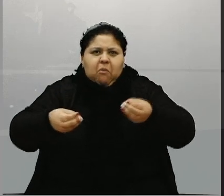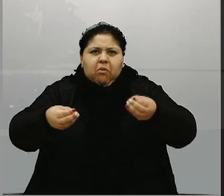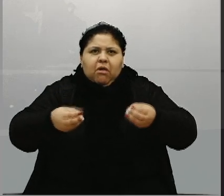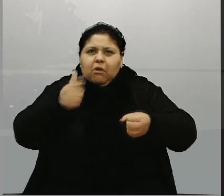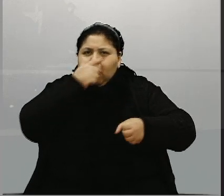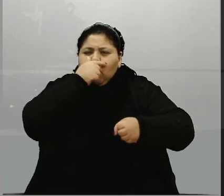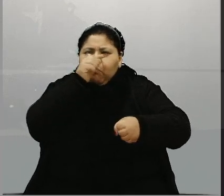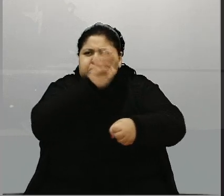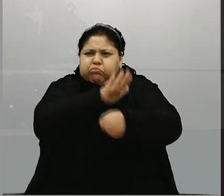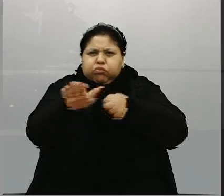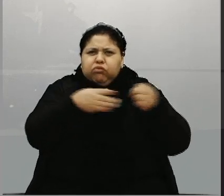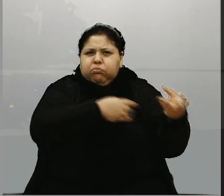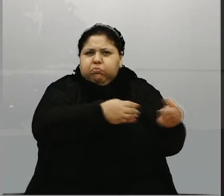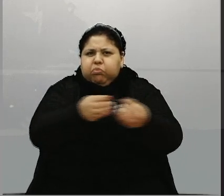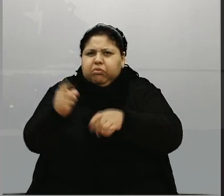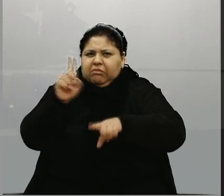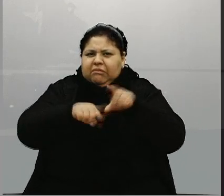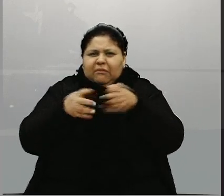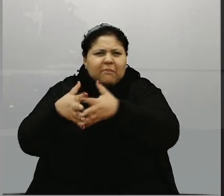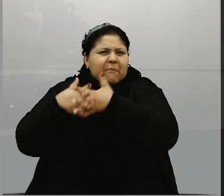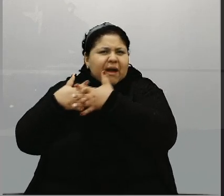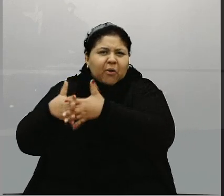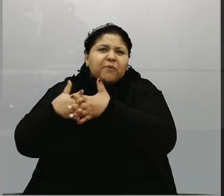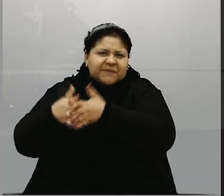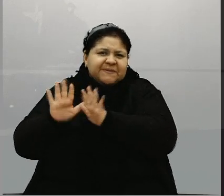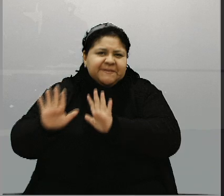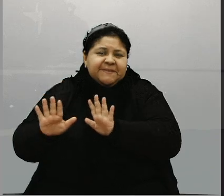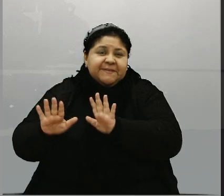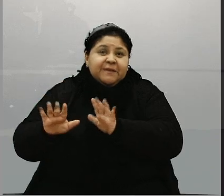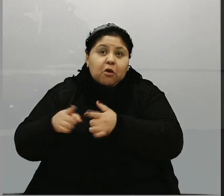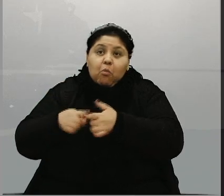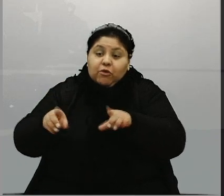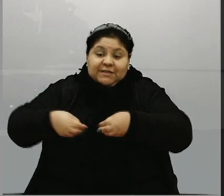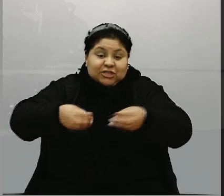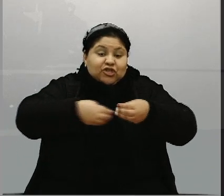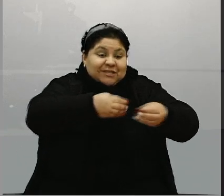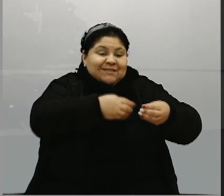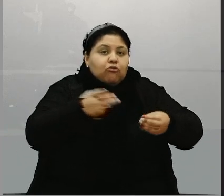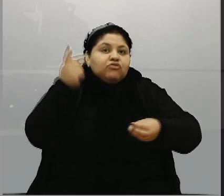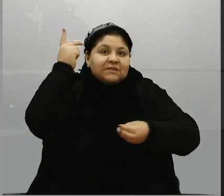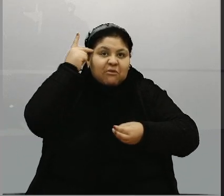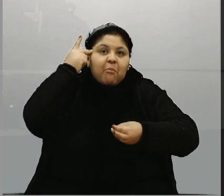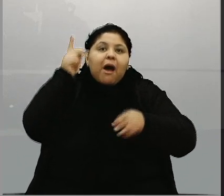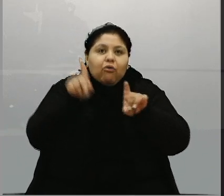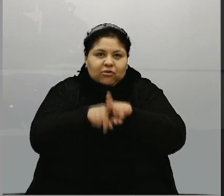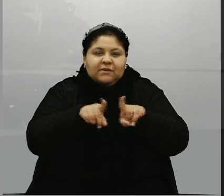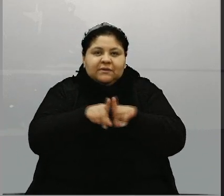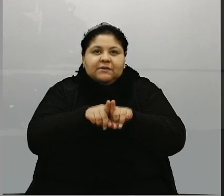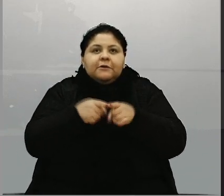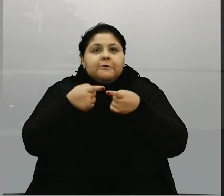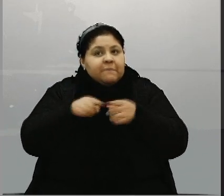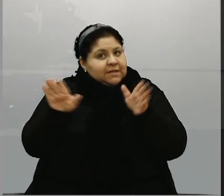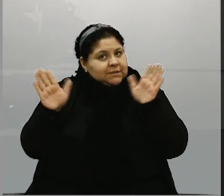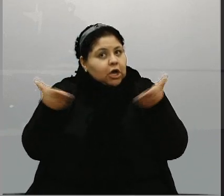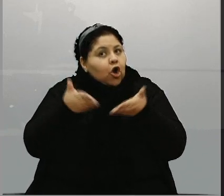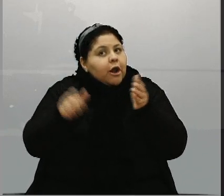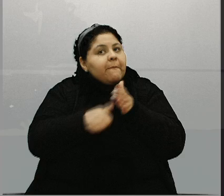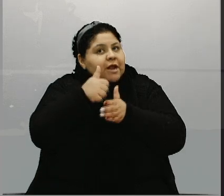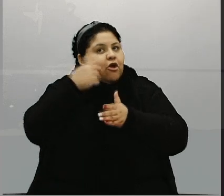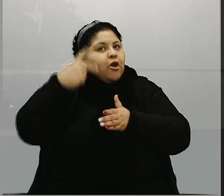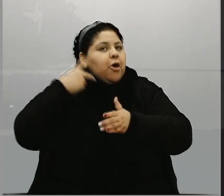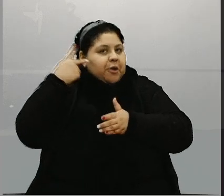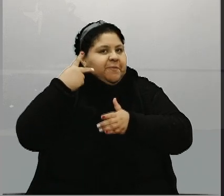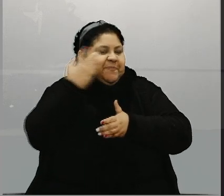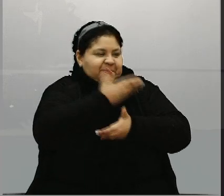Estava assim, entre aspas, uma bagunça santa. Muita doação chegando de São Paulo para nós. Mas já está ficando melhor, tá, vereador? Está